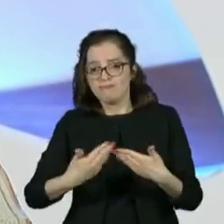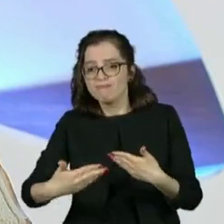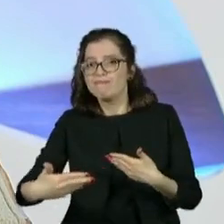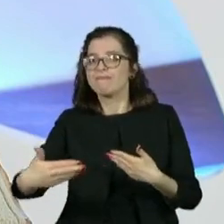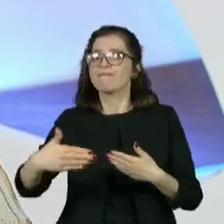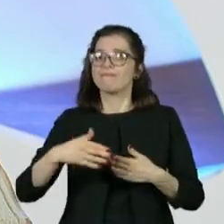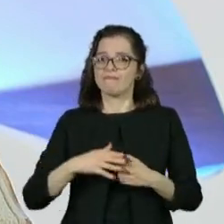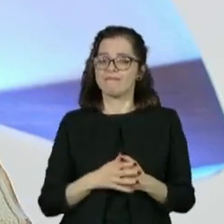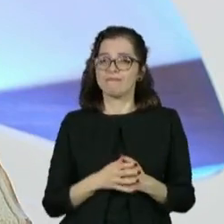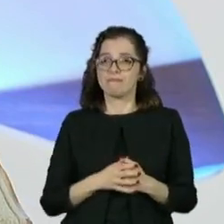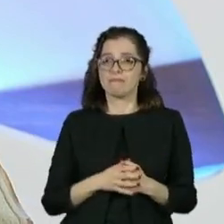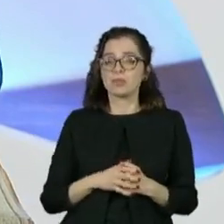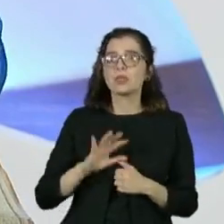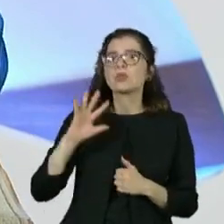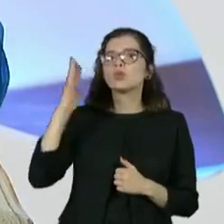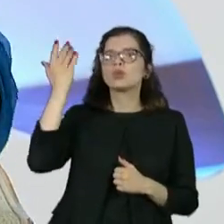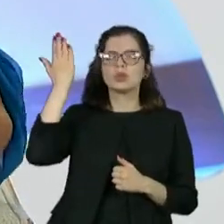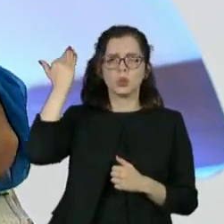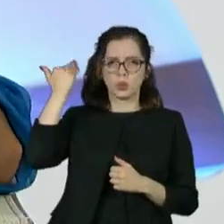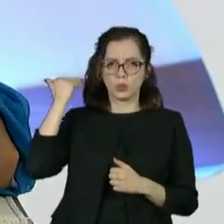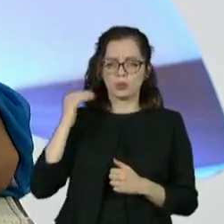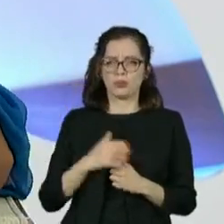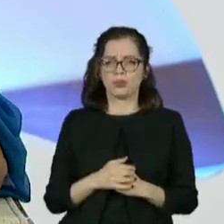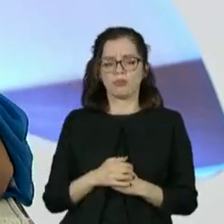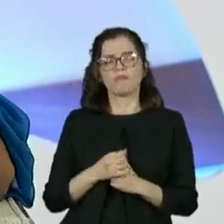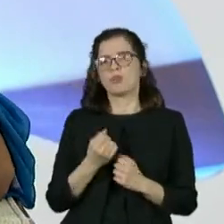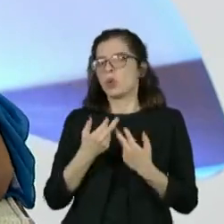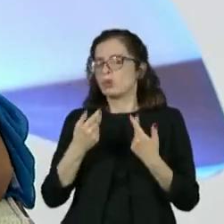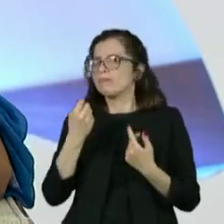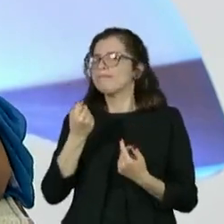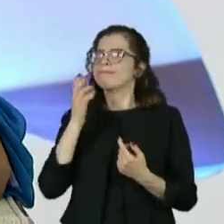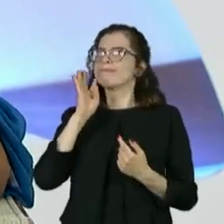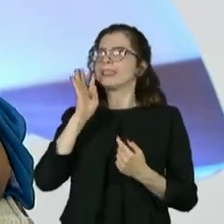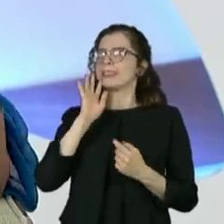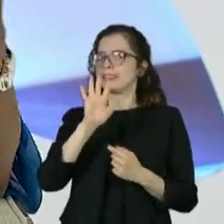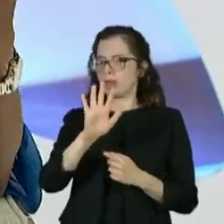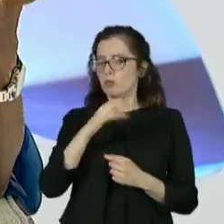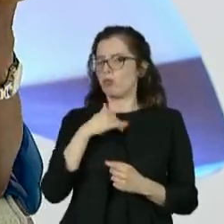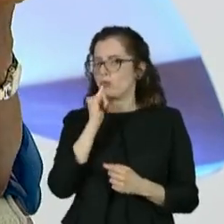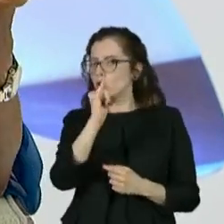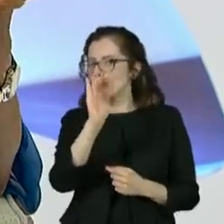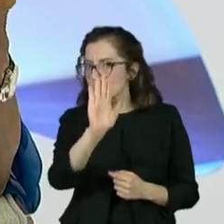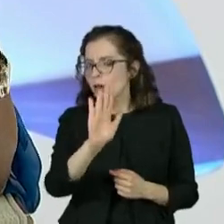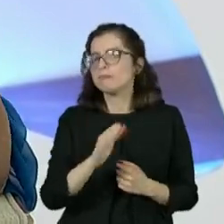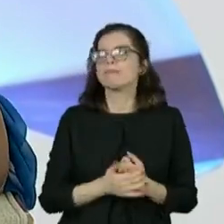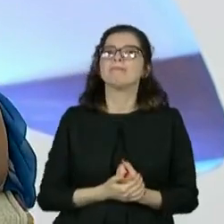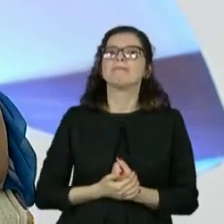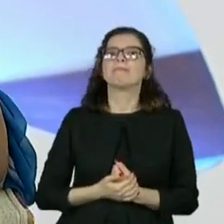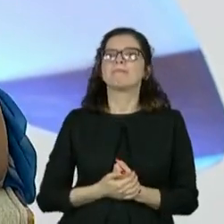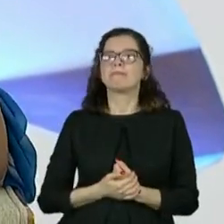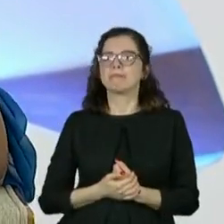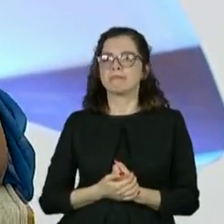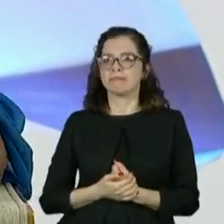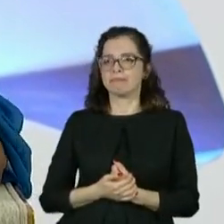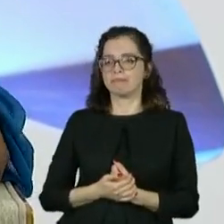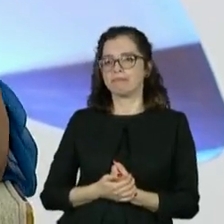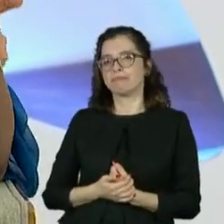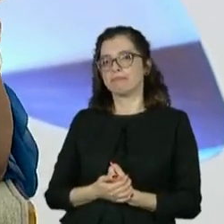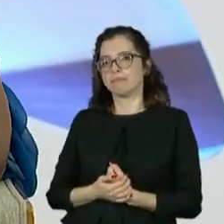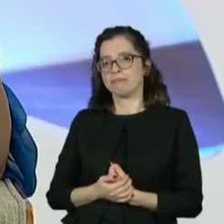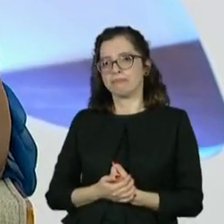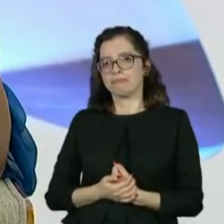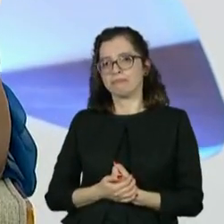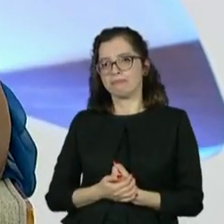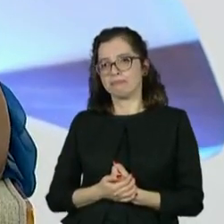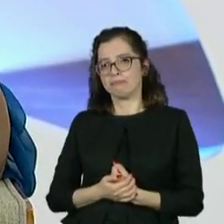até um episódio muito legal, eu estava contando para vocês ali, que a Ingrid Silva, né, foi na minha casa com a